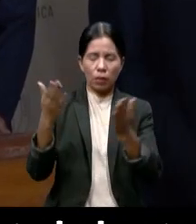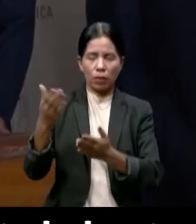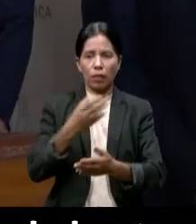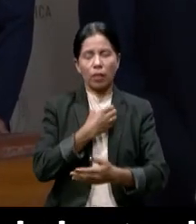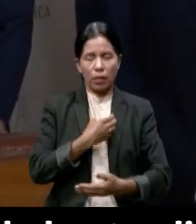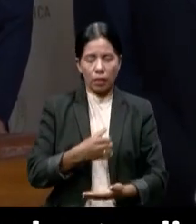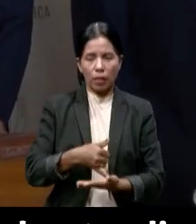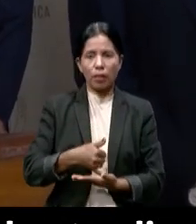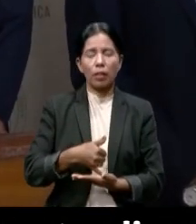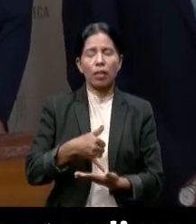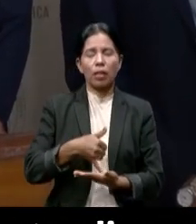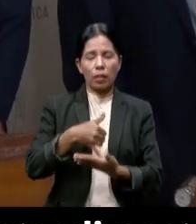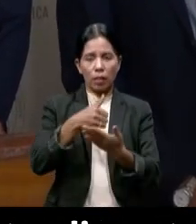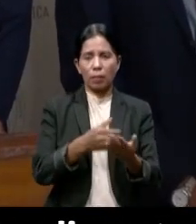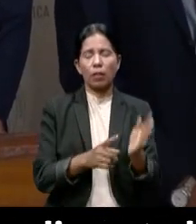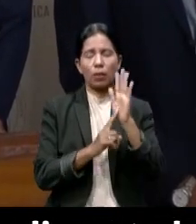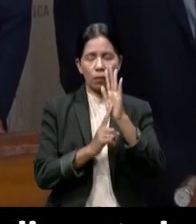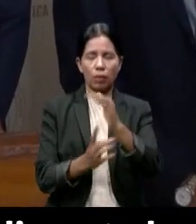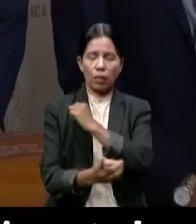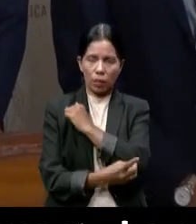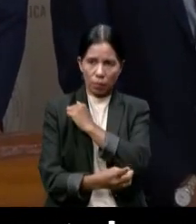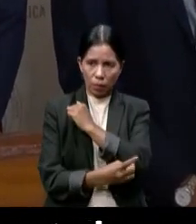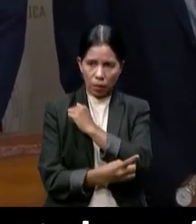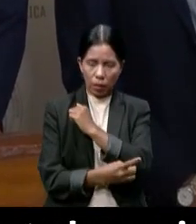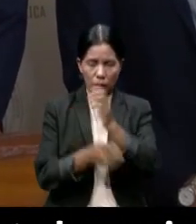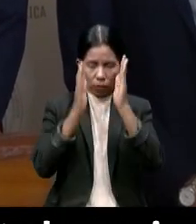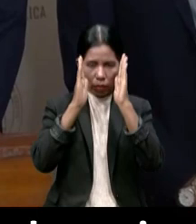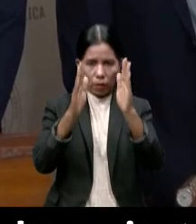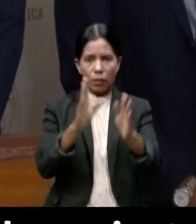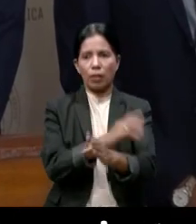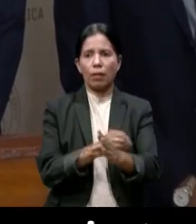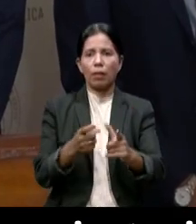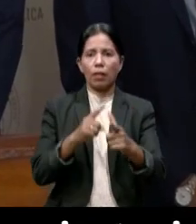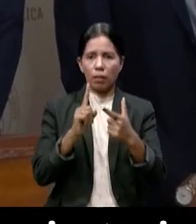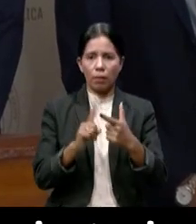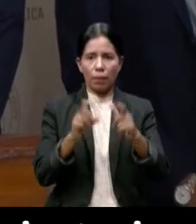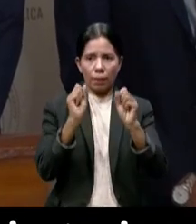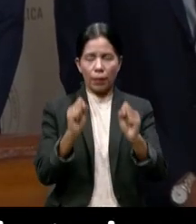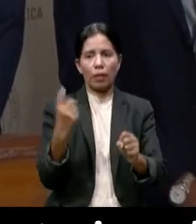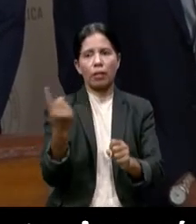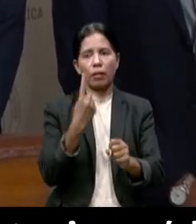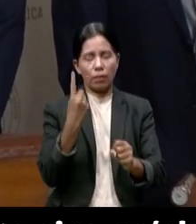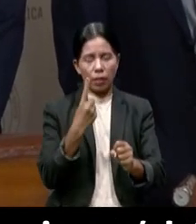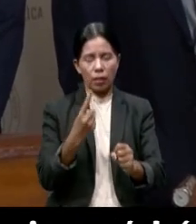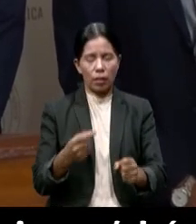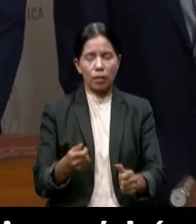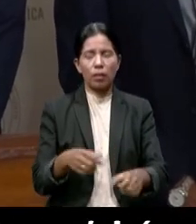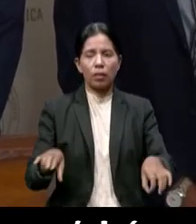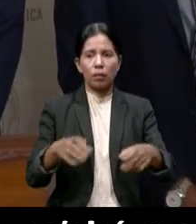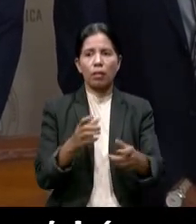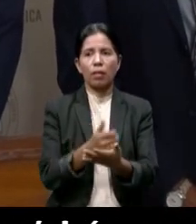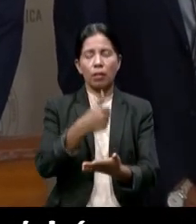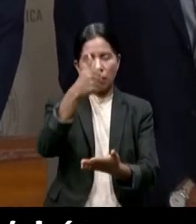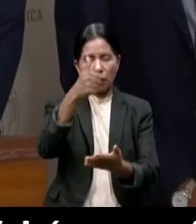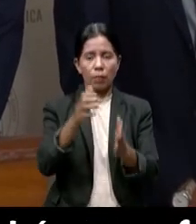vai ver comportamento, disciplina, e de vocês três, que ela vai ser delegação toma, para tu manter a disciplina, e não é de vitória e voto